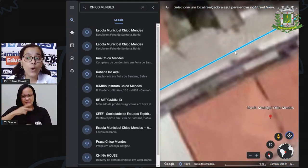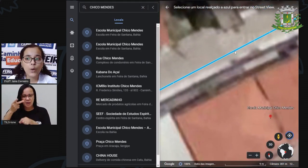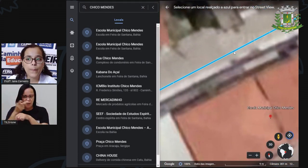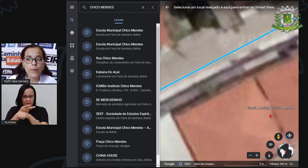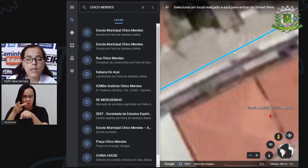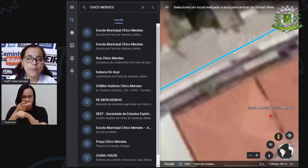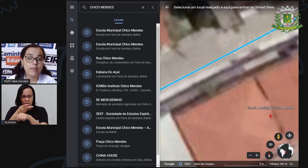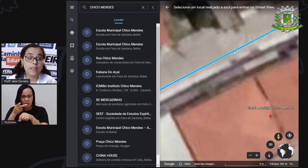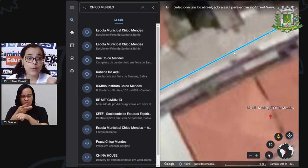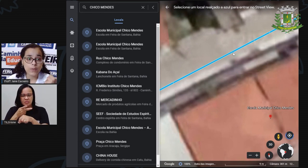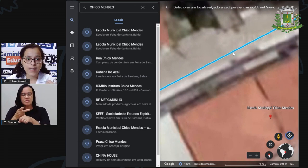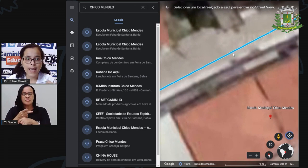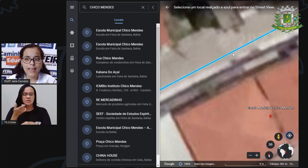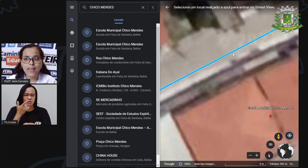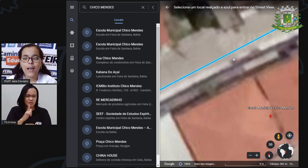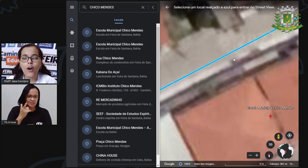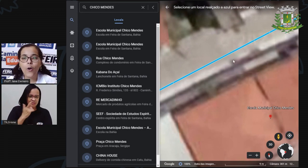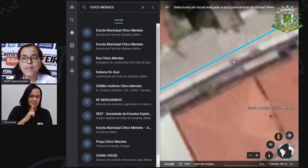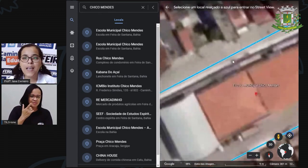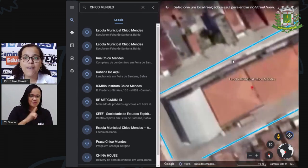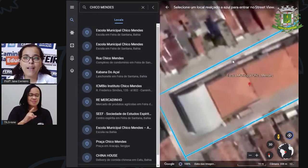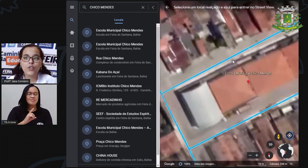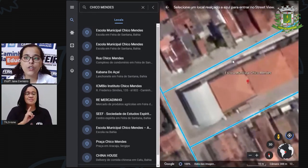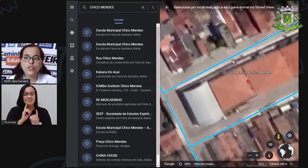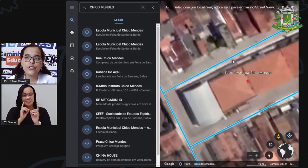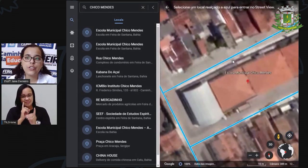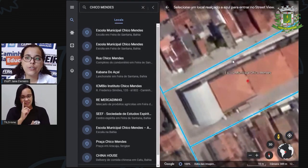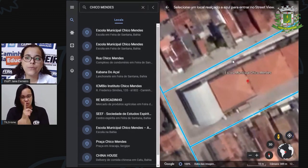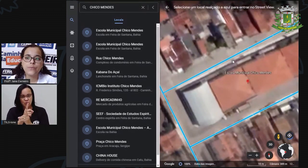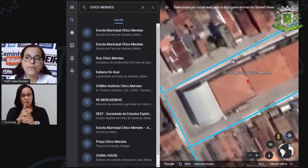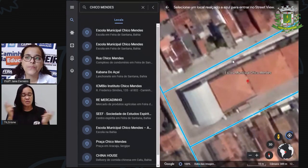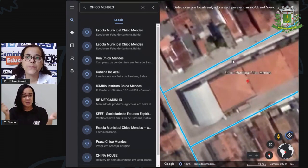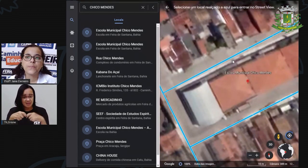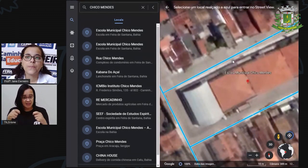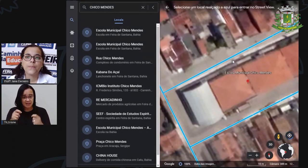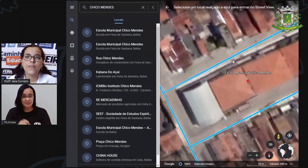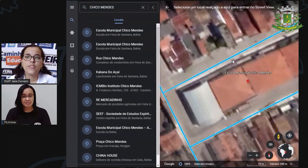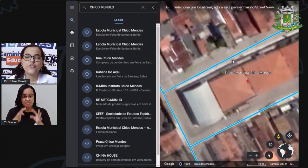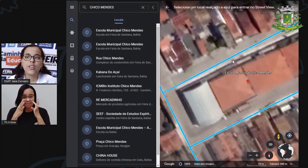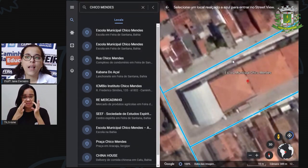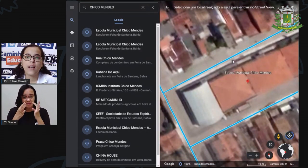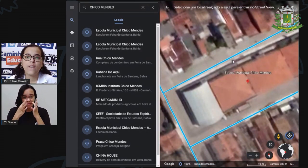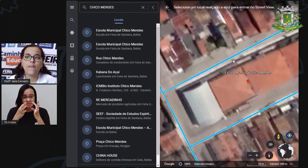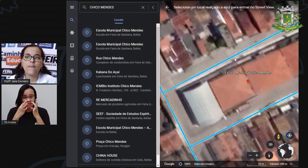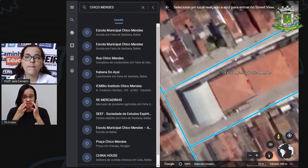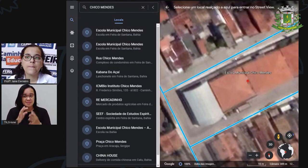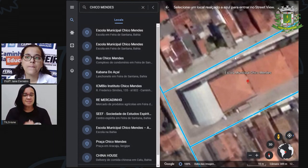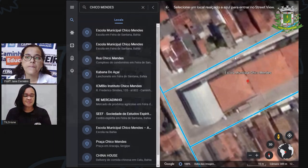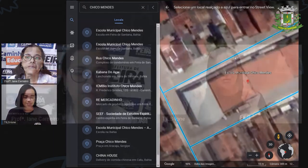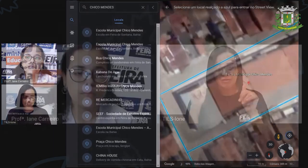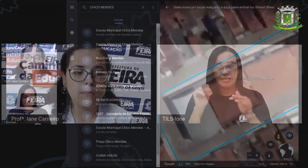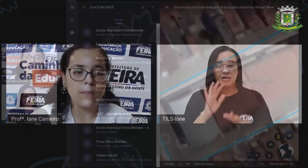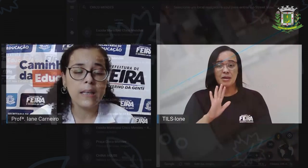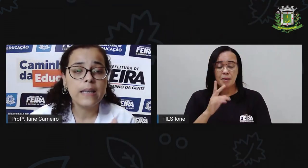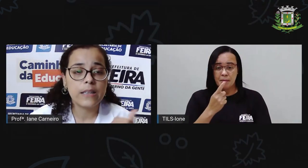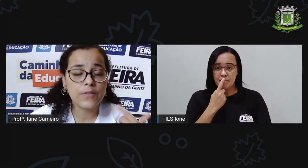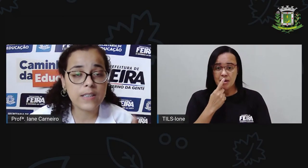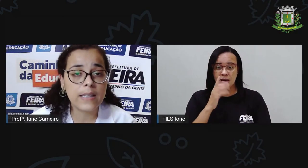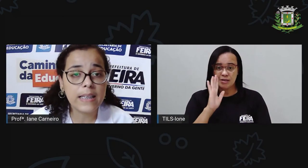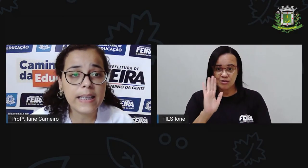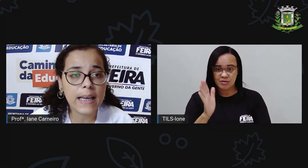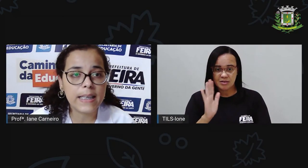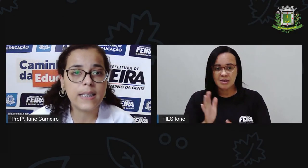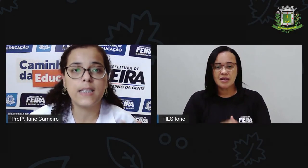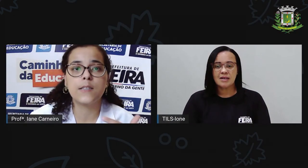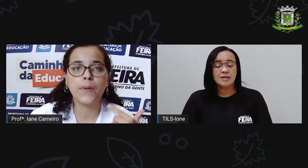Ele demora um pouquinho, mas vocês conseguem observar tudinho de lá, ó. Então,